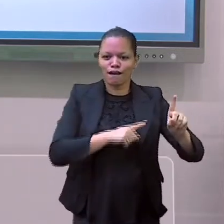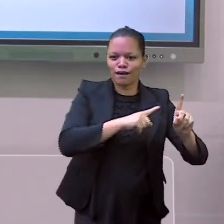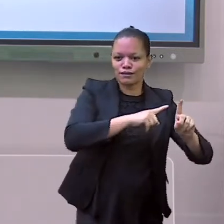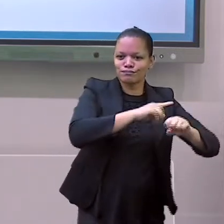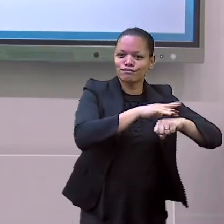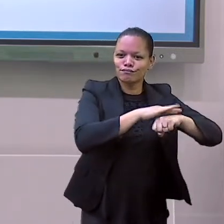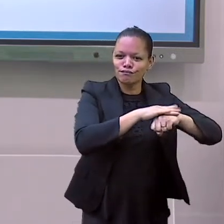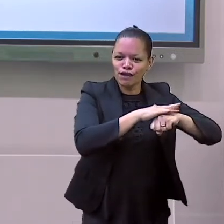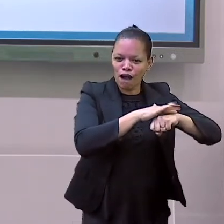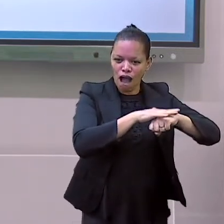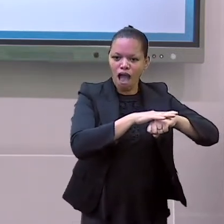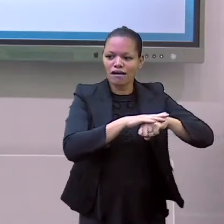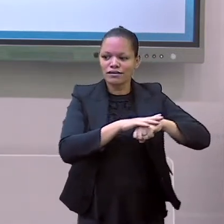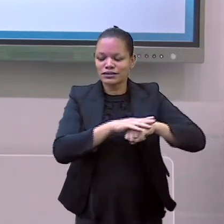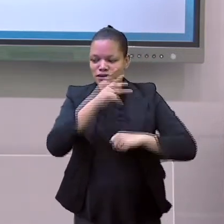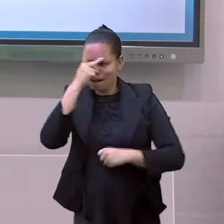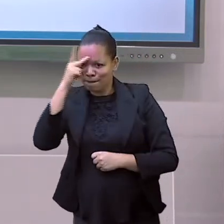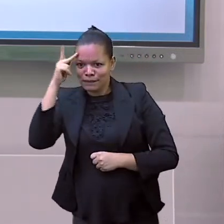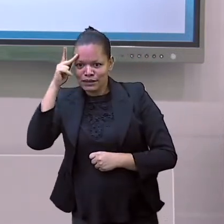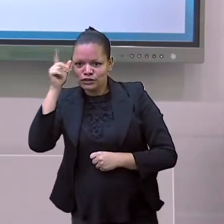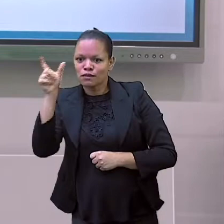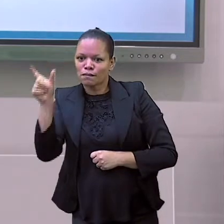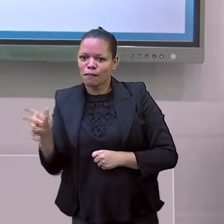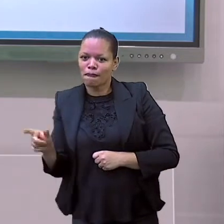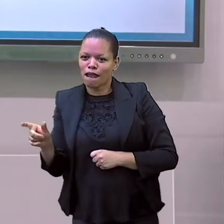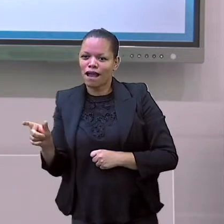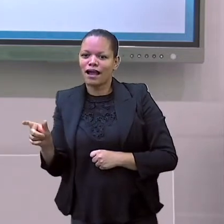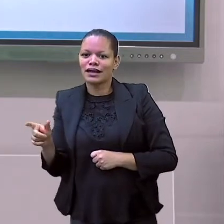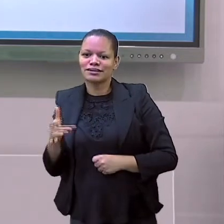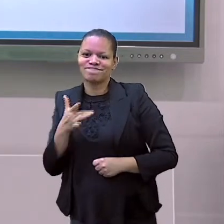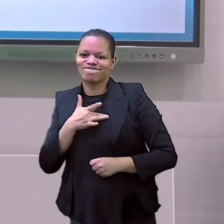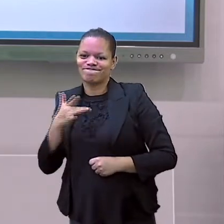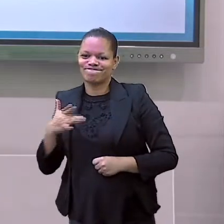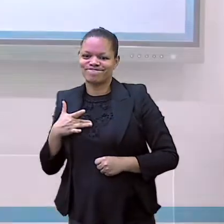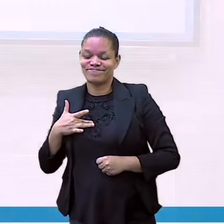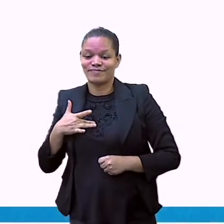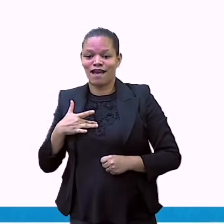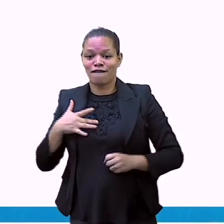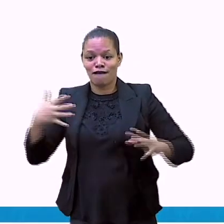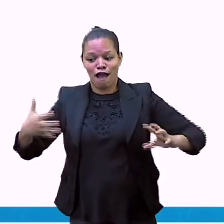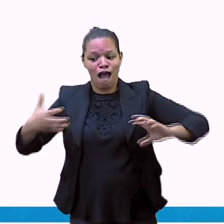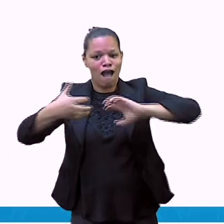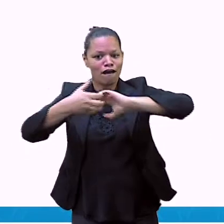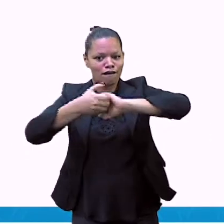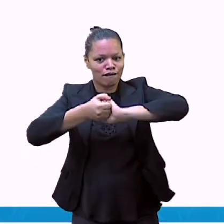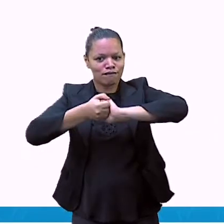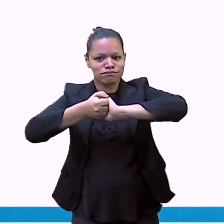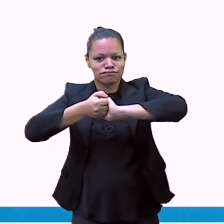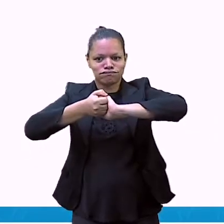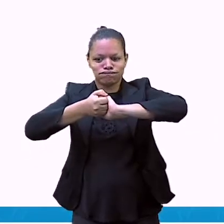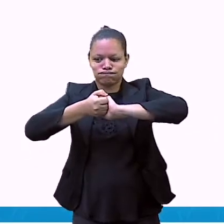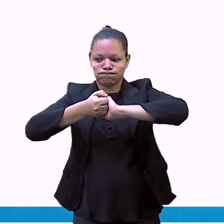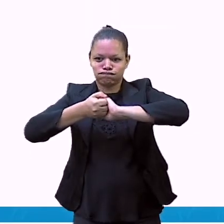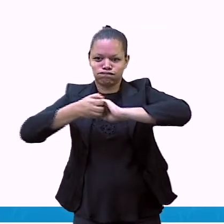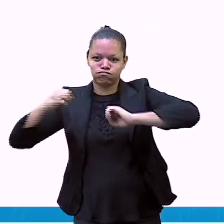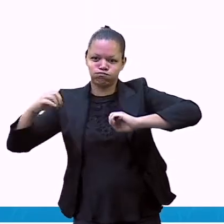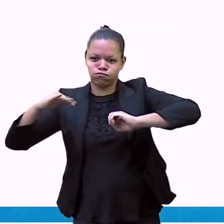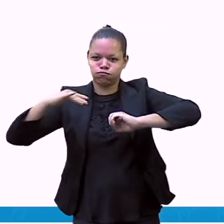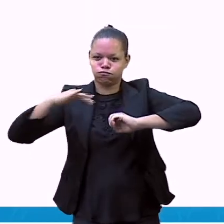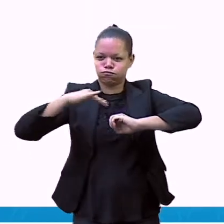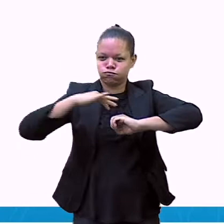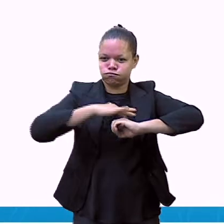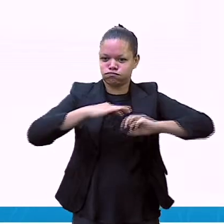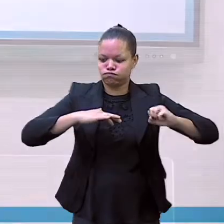tudo contaminado. E nós temos também o exemplo de doenças de contágio. Sarampo,